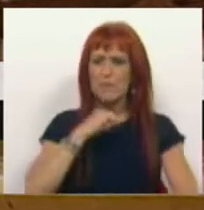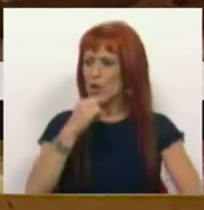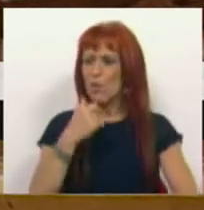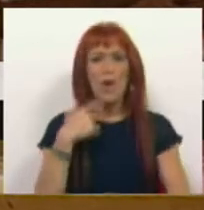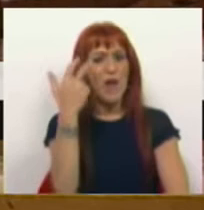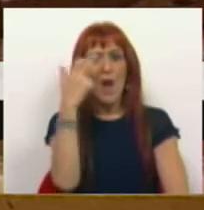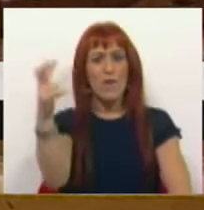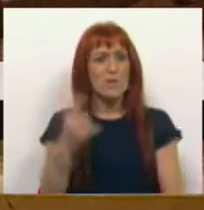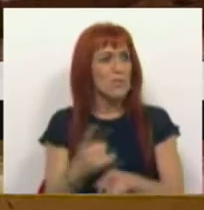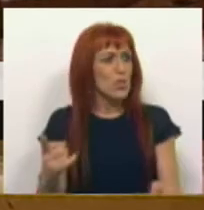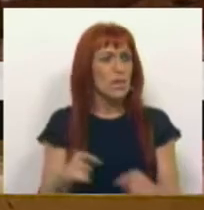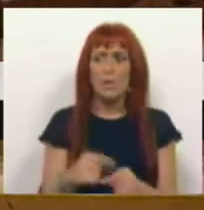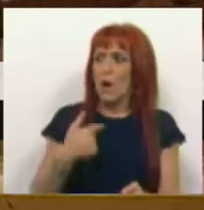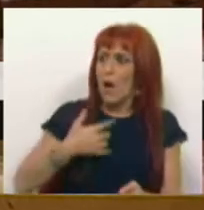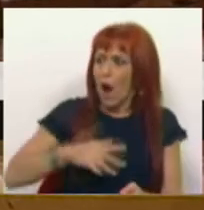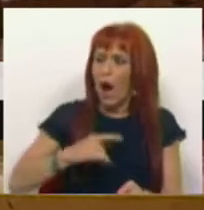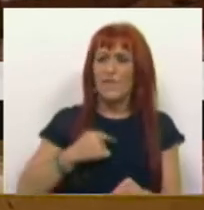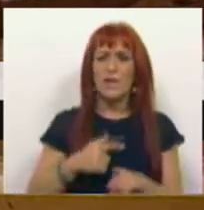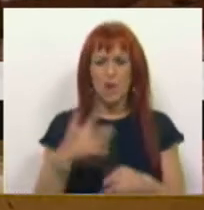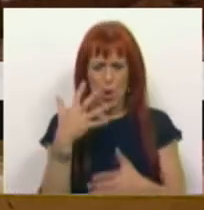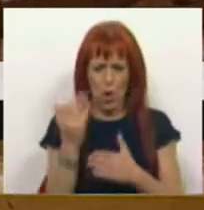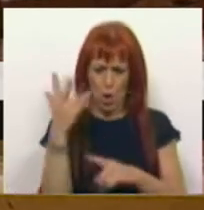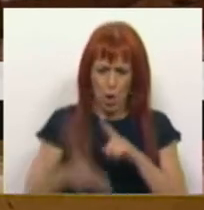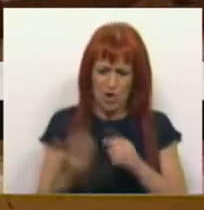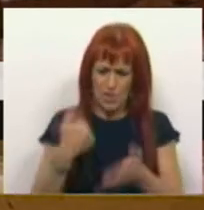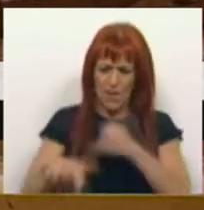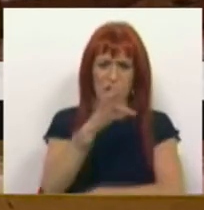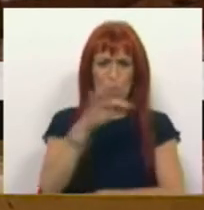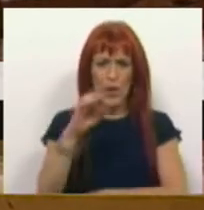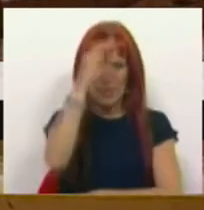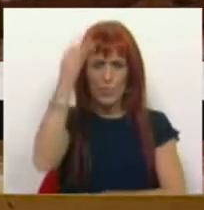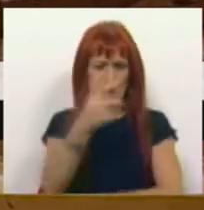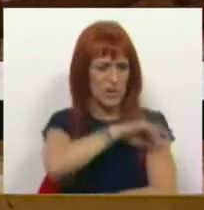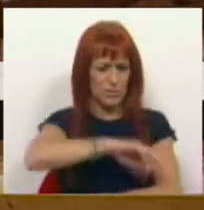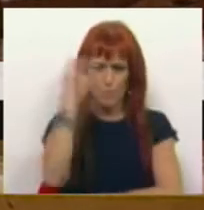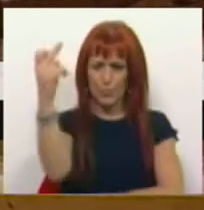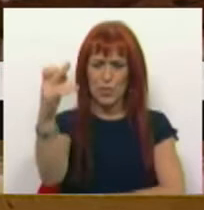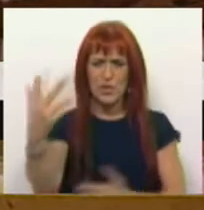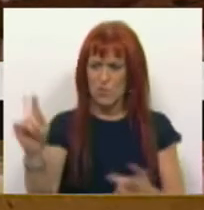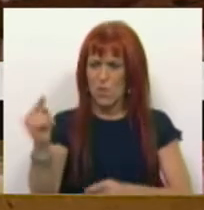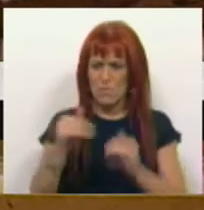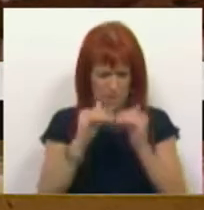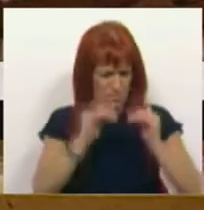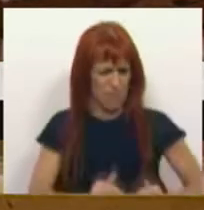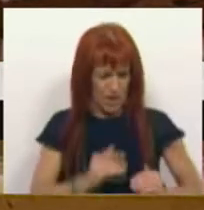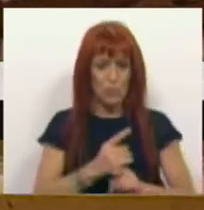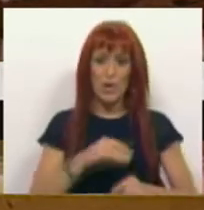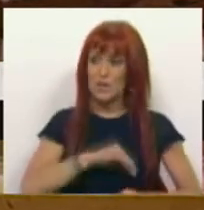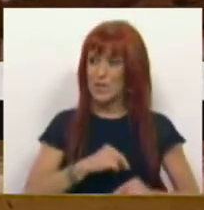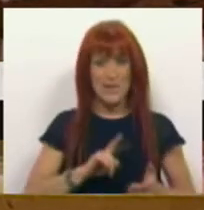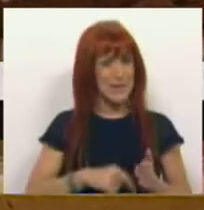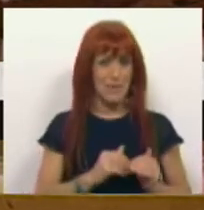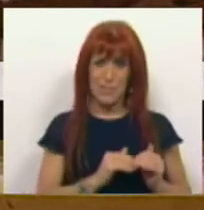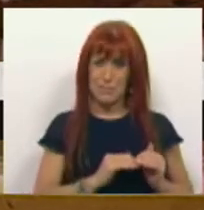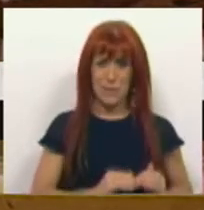podem reformar-se, ou se o fizerem, têm cortes de mais de 40% nas suas pensões, que já seriam baixas porque o salário sempre